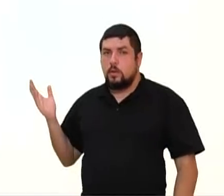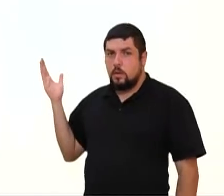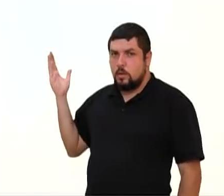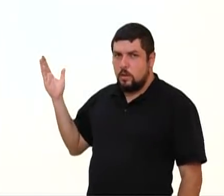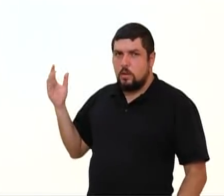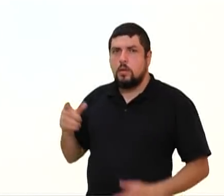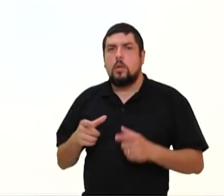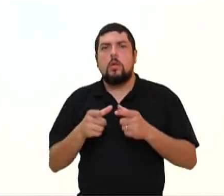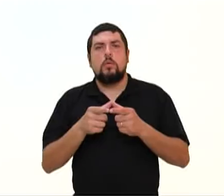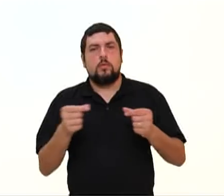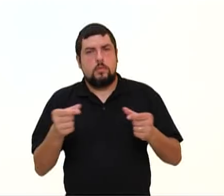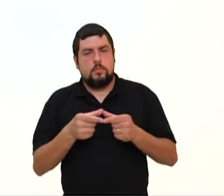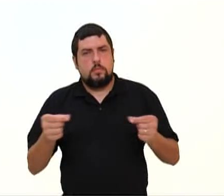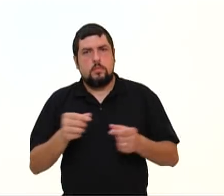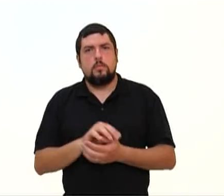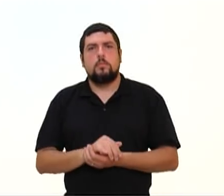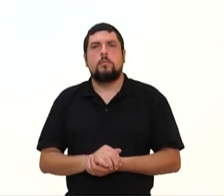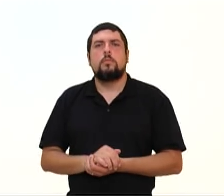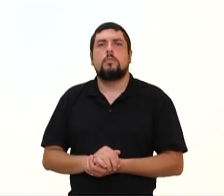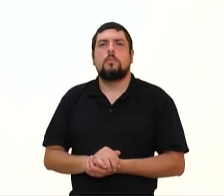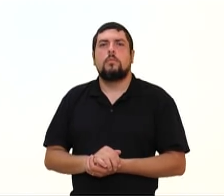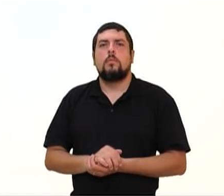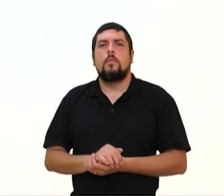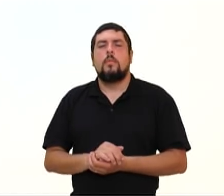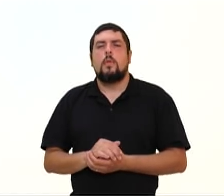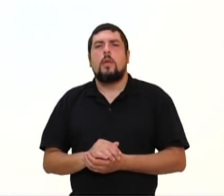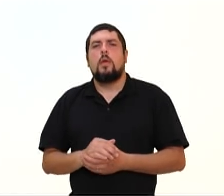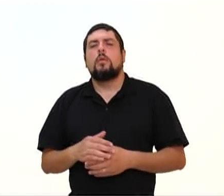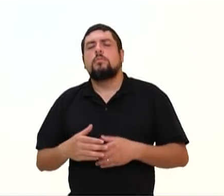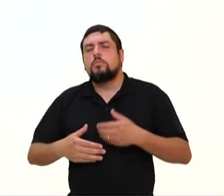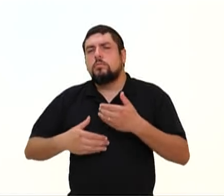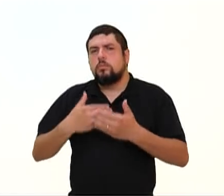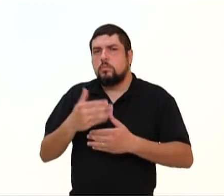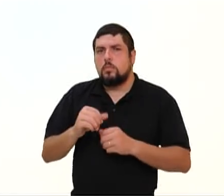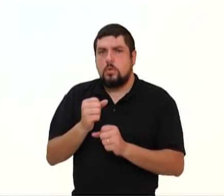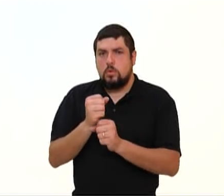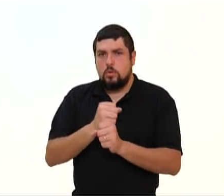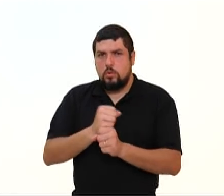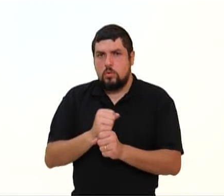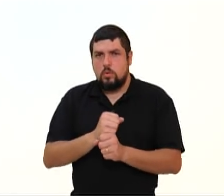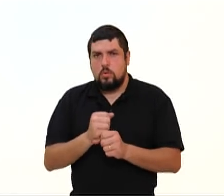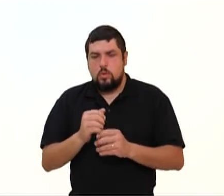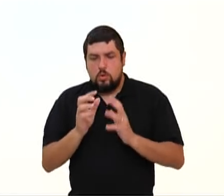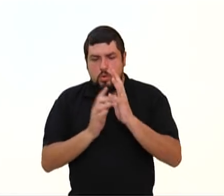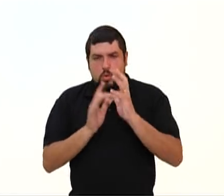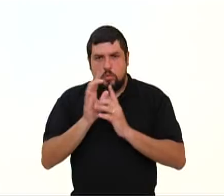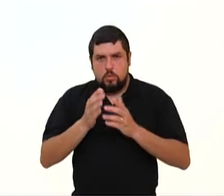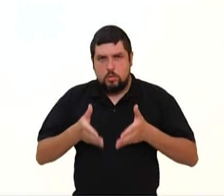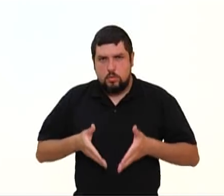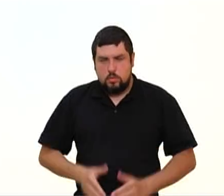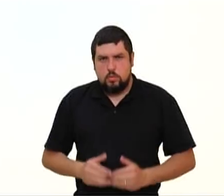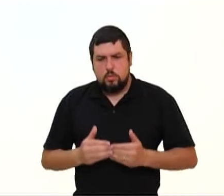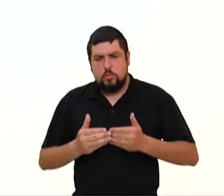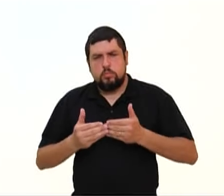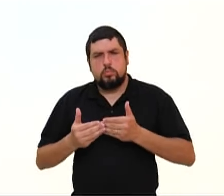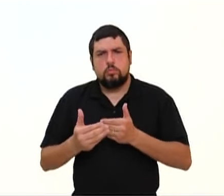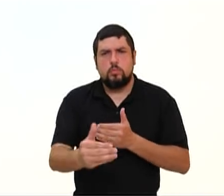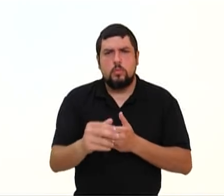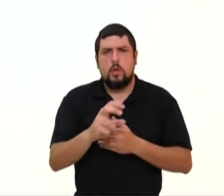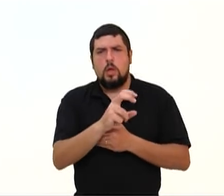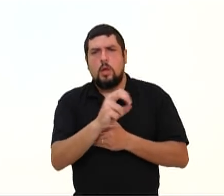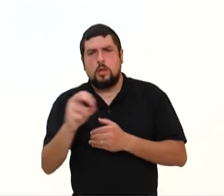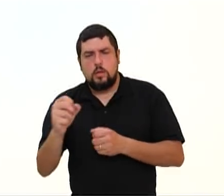a antiga religião nacional era o Shintoísmo, a partir de 500 depois de Cristo. O shintoísmo enfrentou